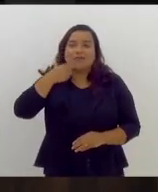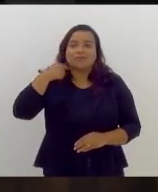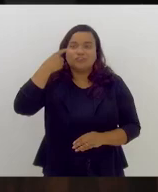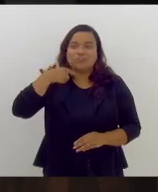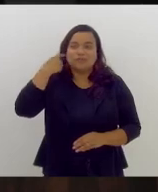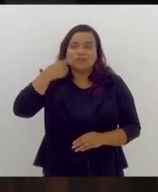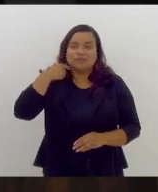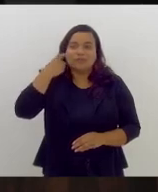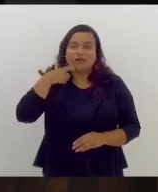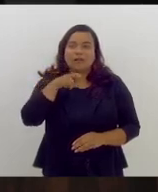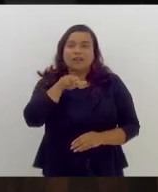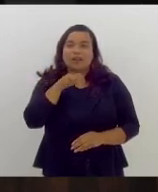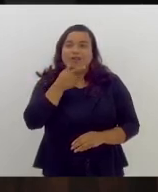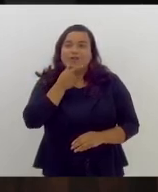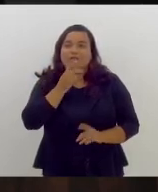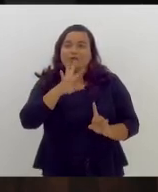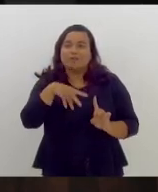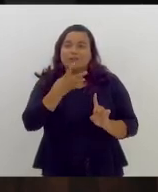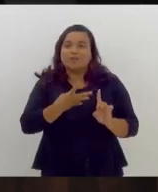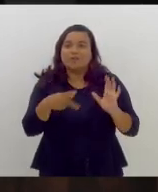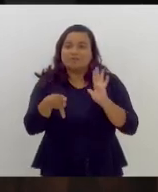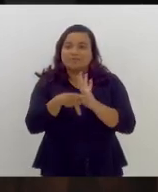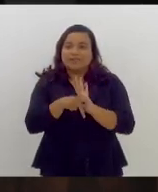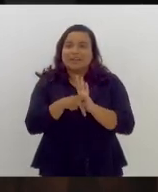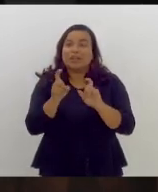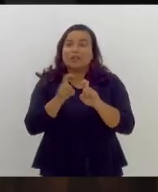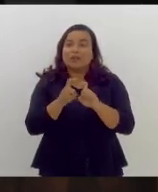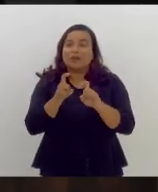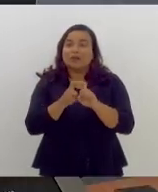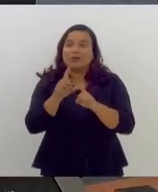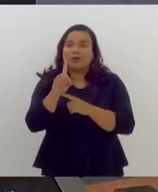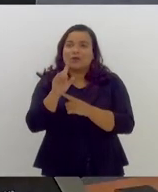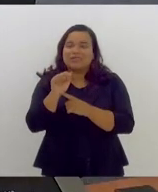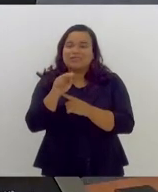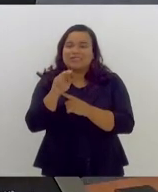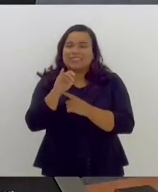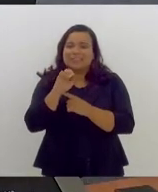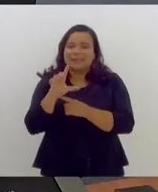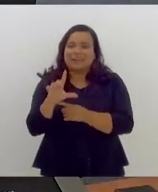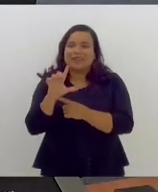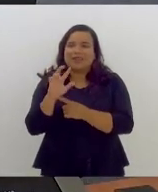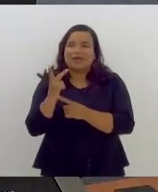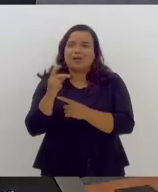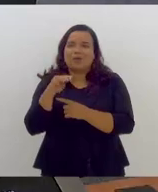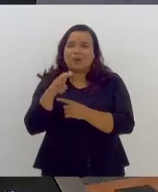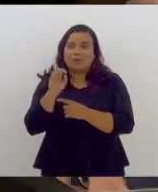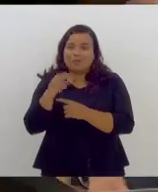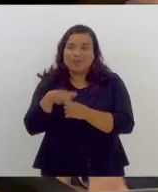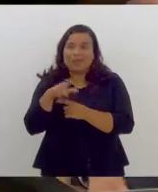advogado e irmão do homenageado, doutor Daniel Homem de Carvalho.